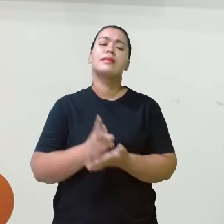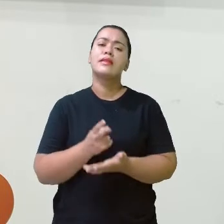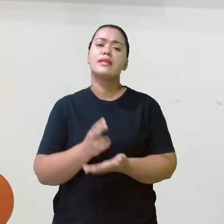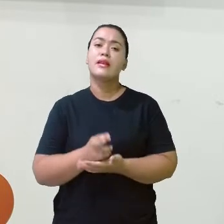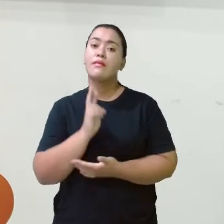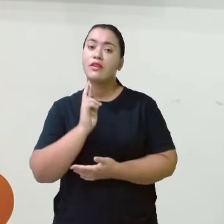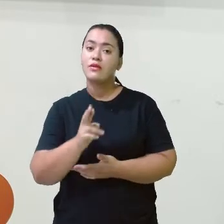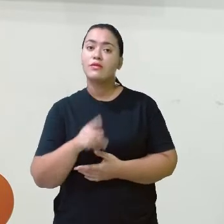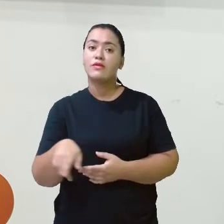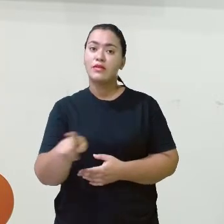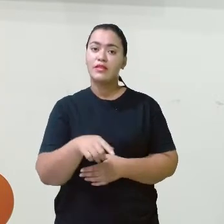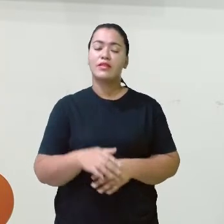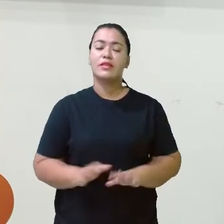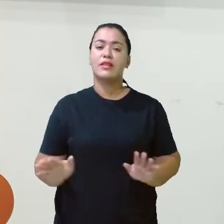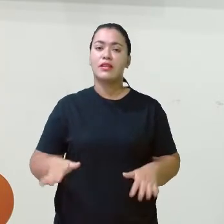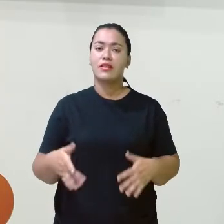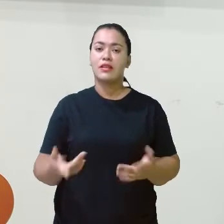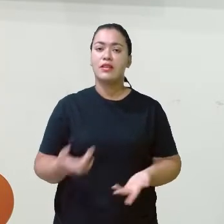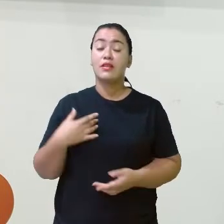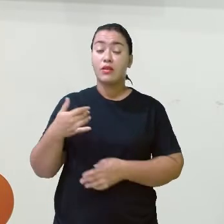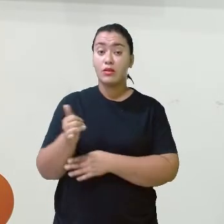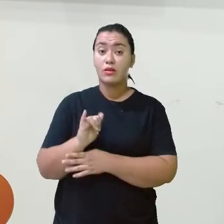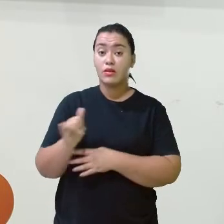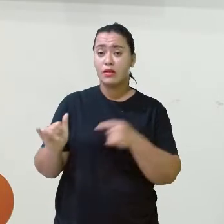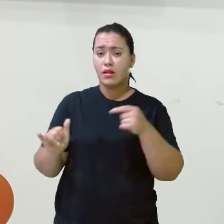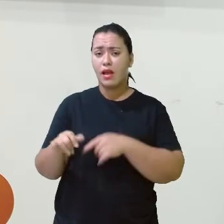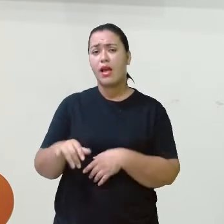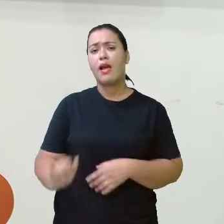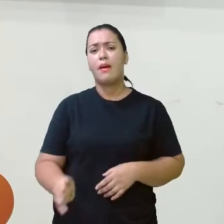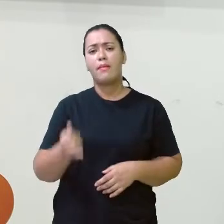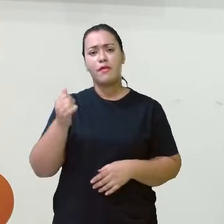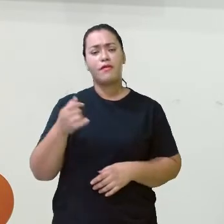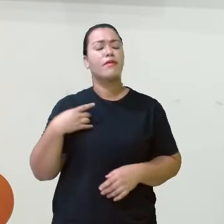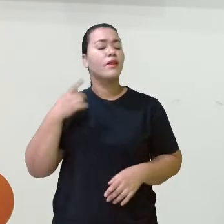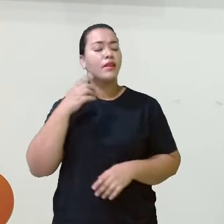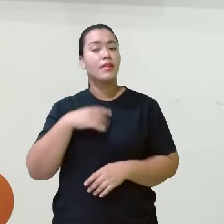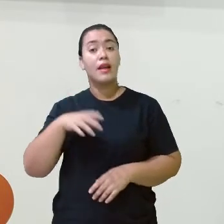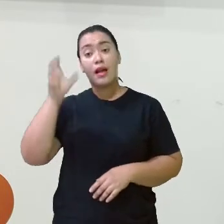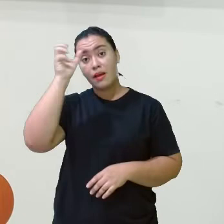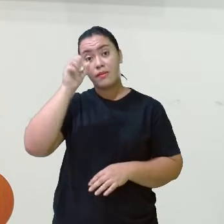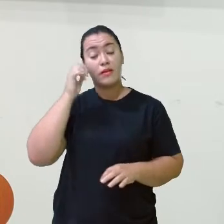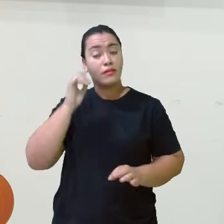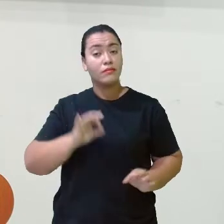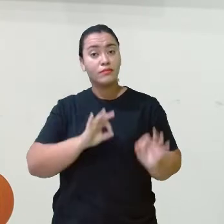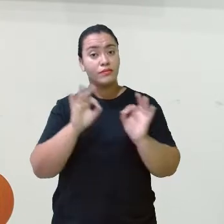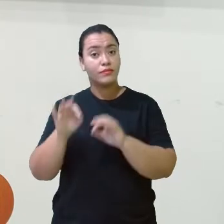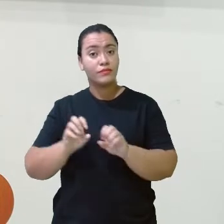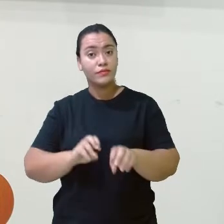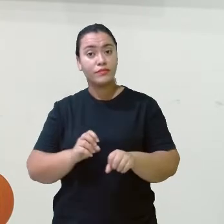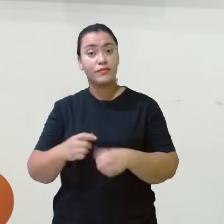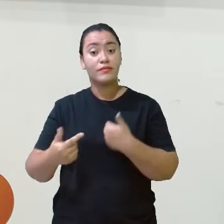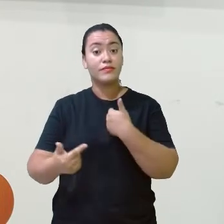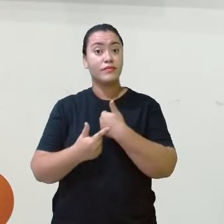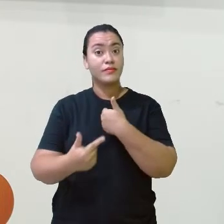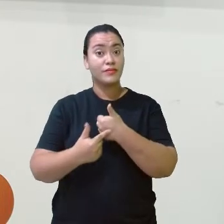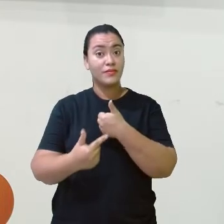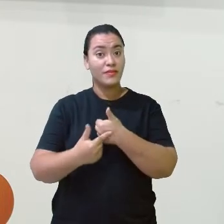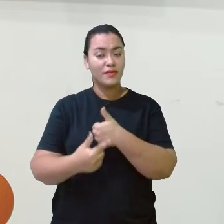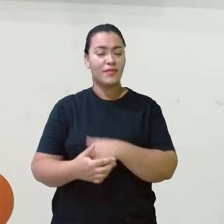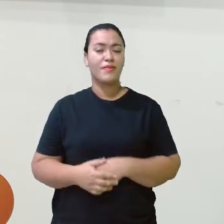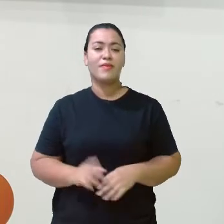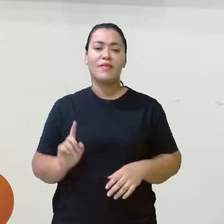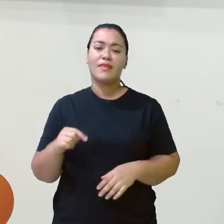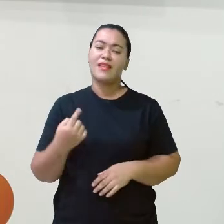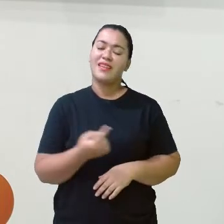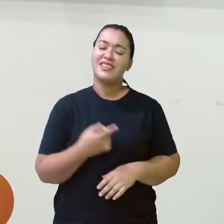vocês. Então, quando estiverem pelo YouTube, aproveita, assiste nossas aulas e dá um like para poder a gente ficar